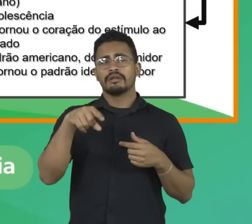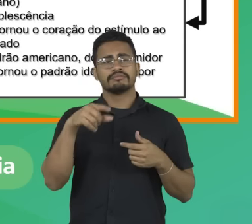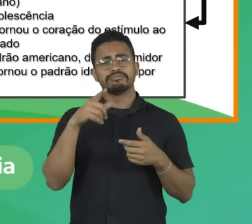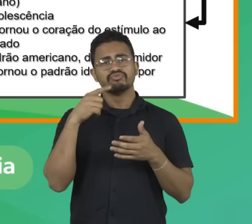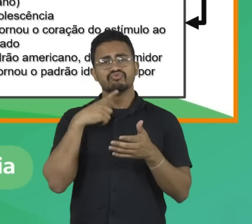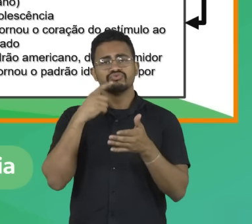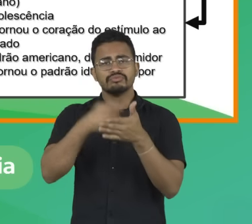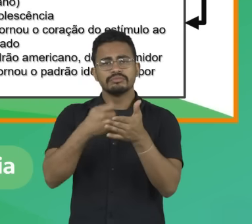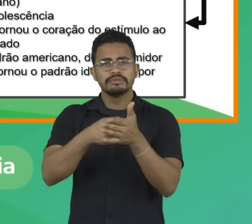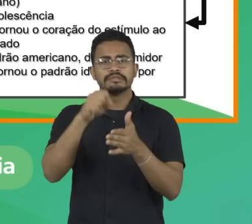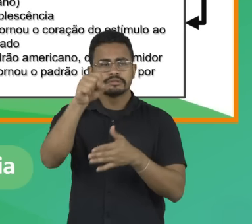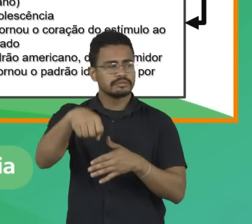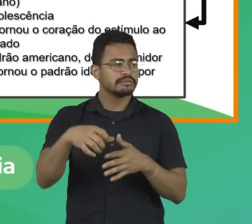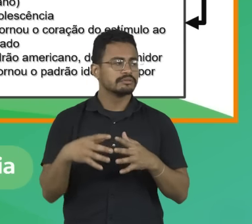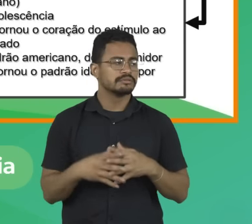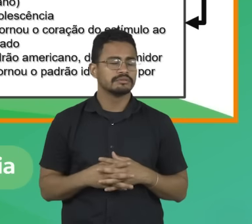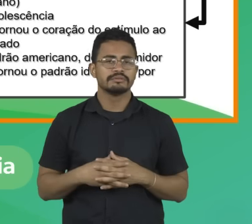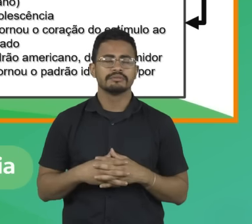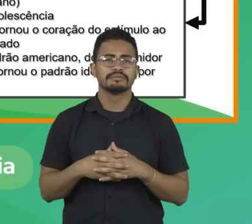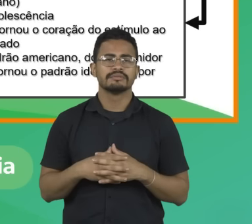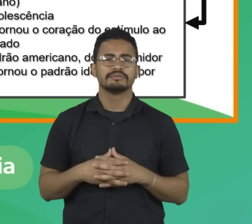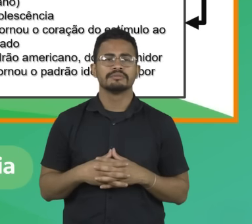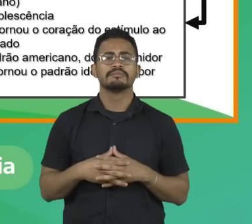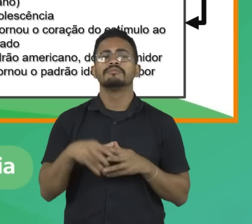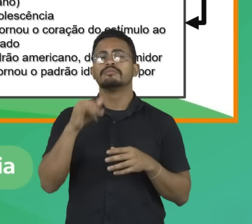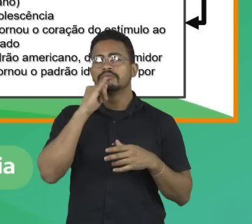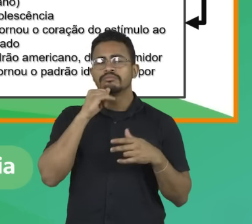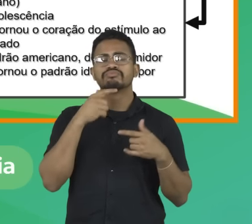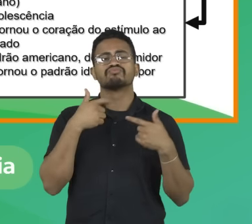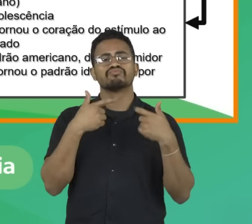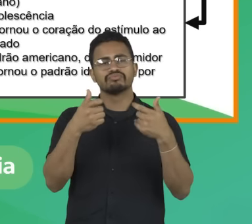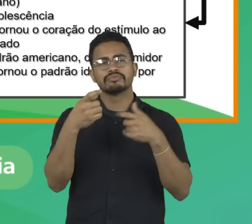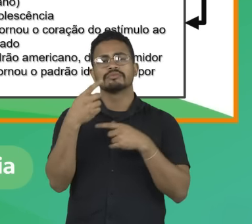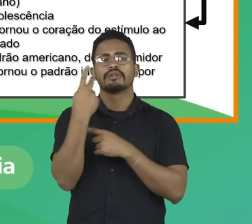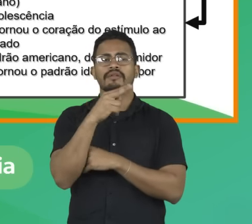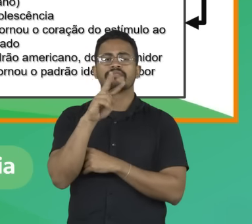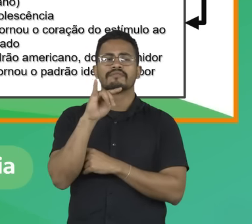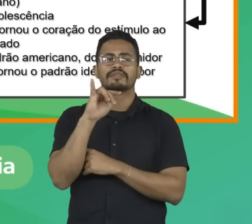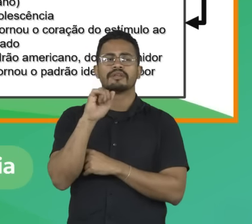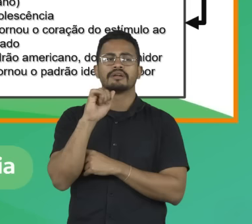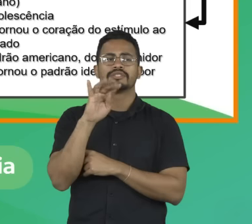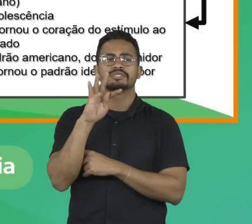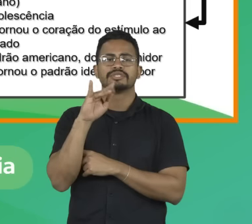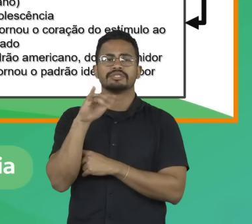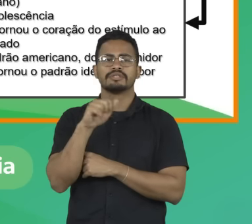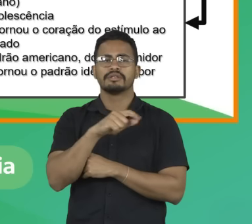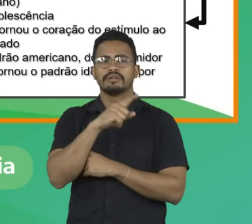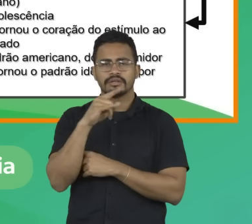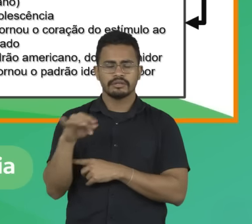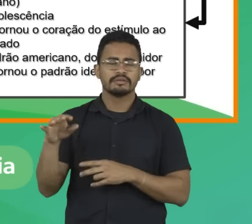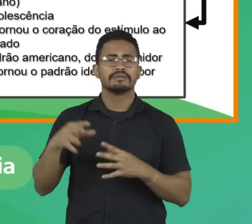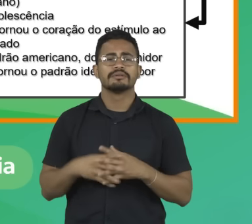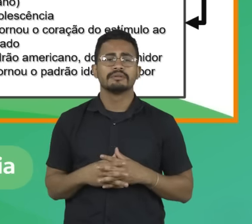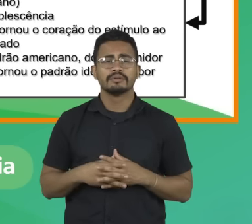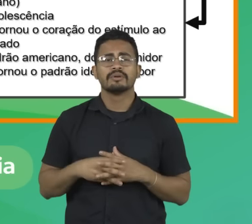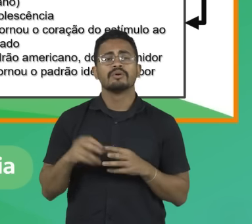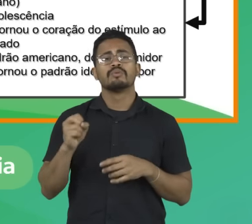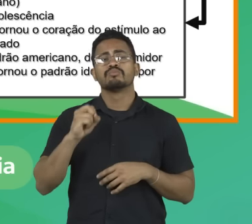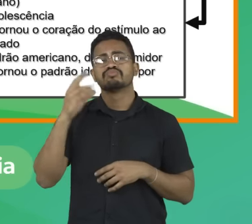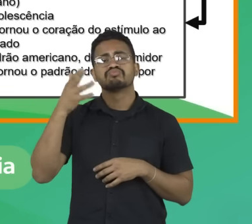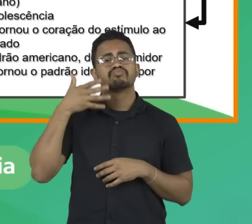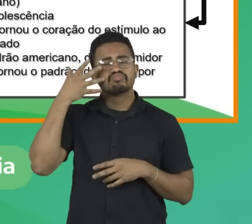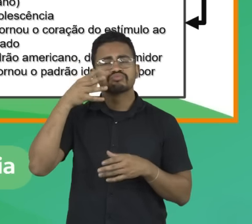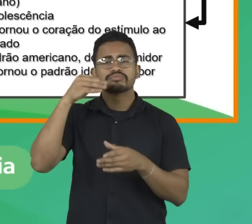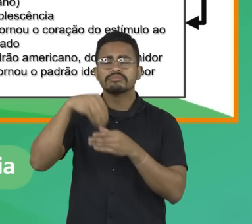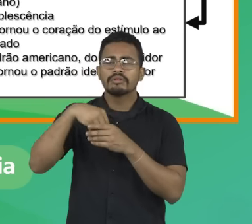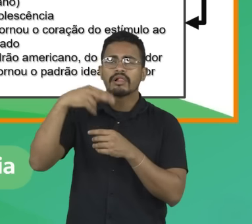de tempo teve a Guerra do Vietnã, toda aquela questão do discurso contra a Guerra do Vietnã que teve dentro dos próprios Estados Unidos, com as